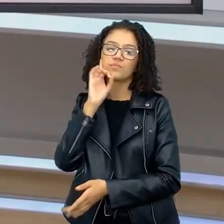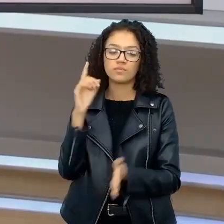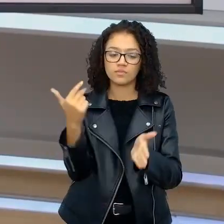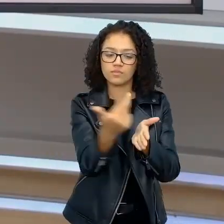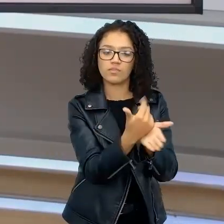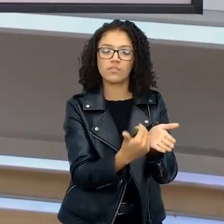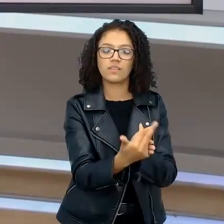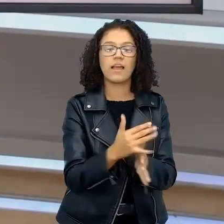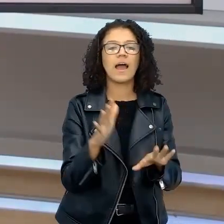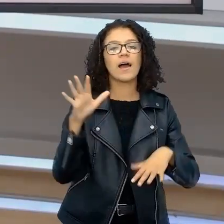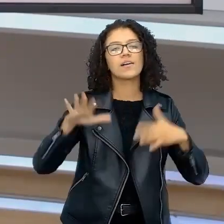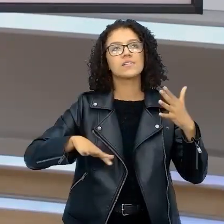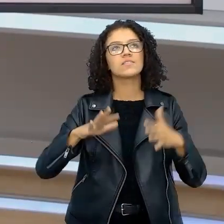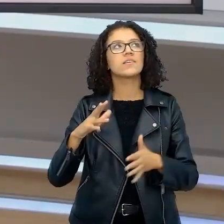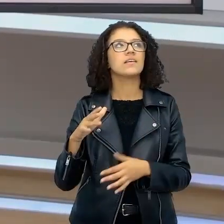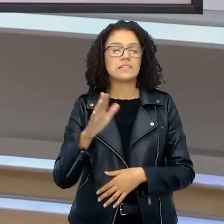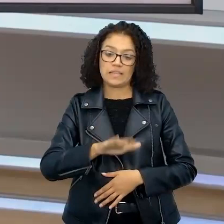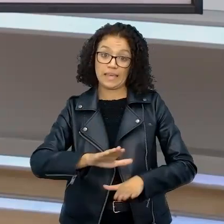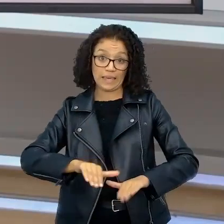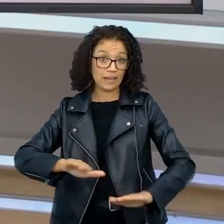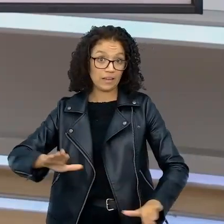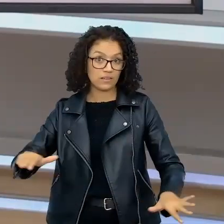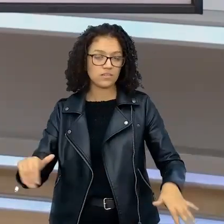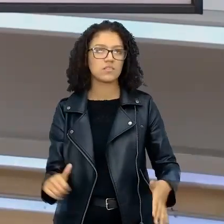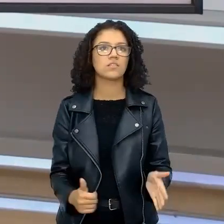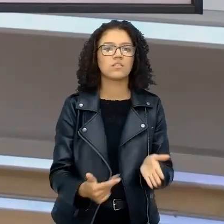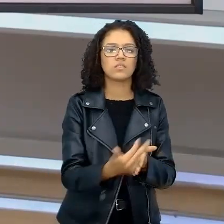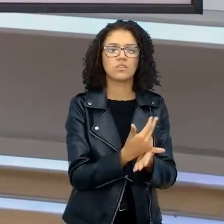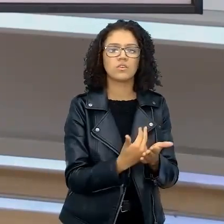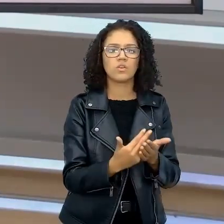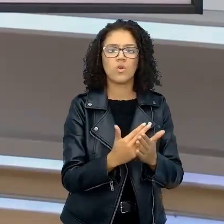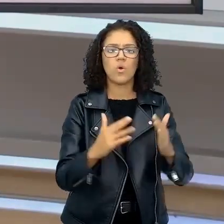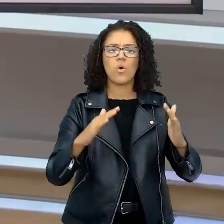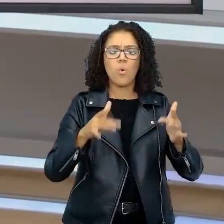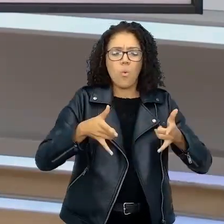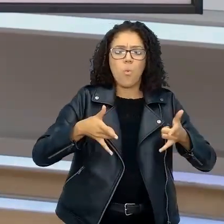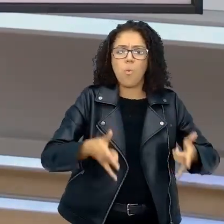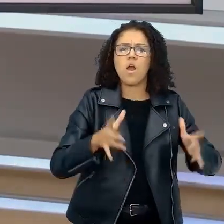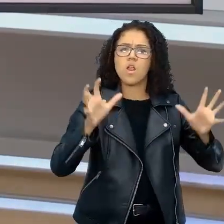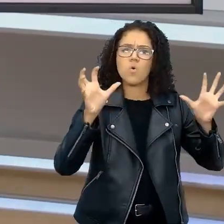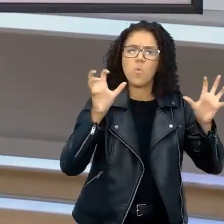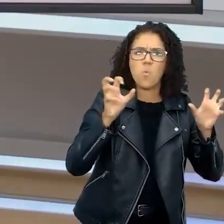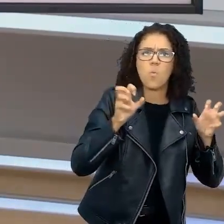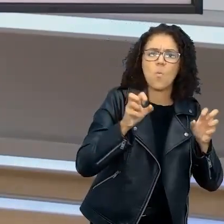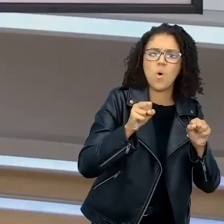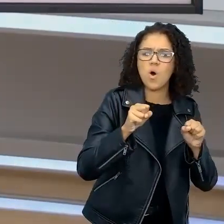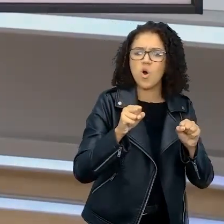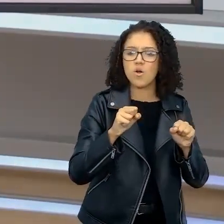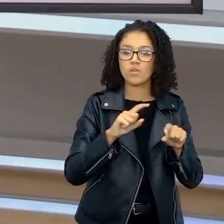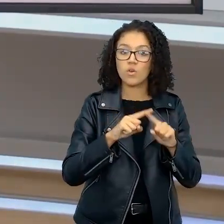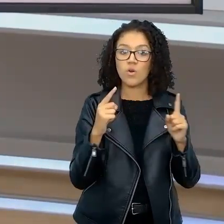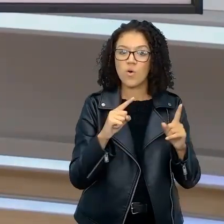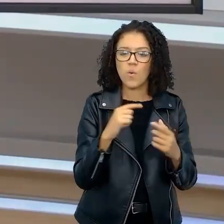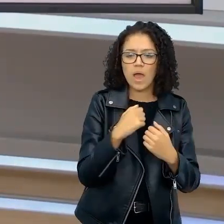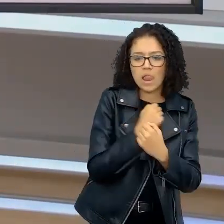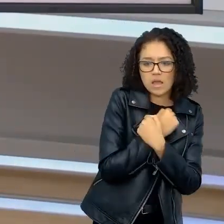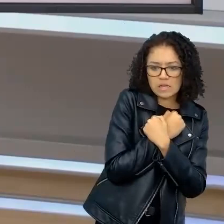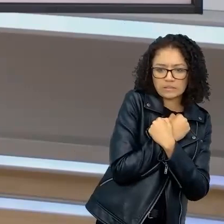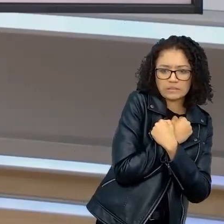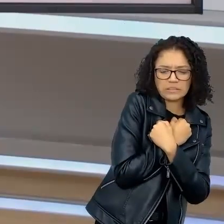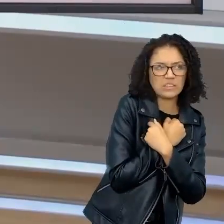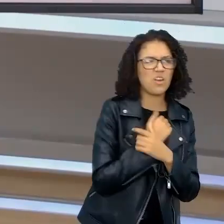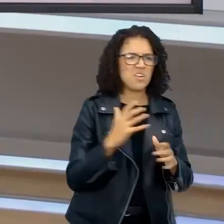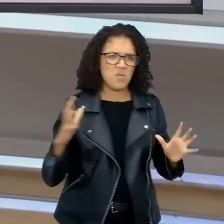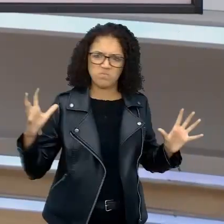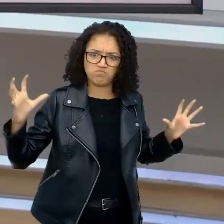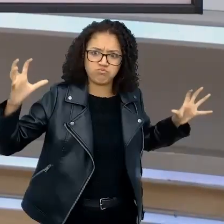crianças trazerem desenhos de quartos escuros com monstros, elas encolhidas na cama,